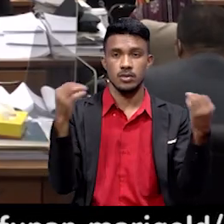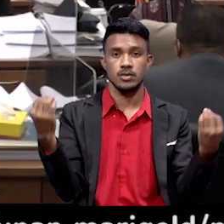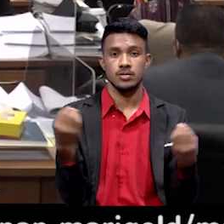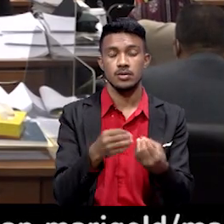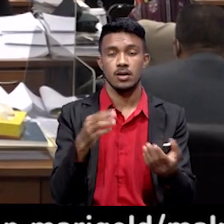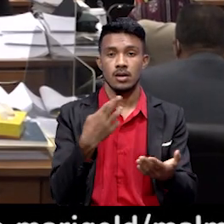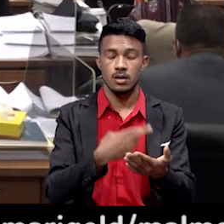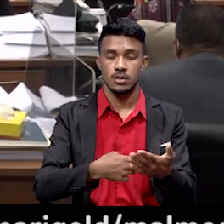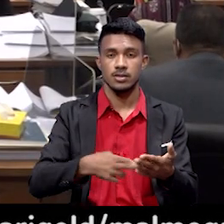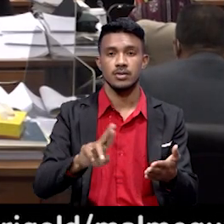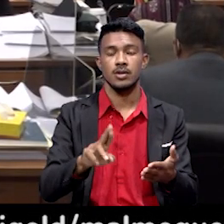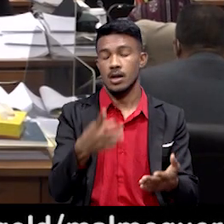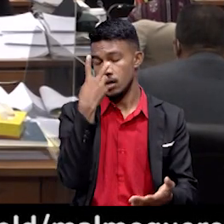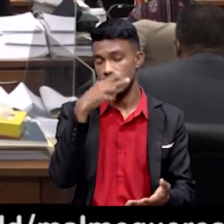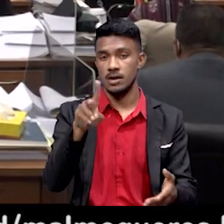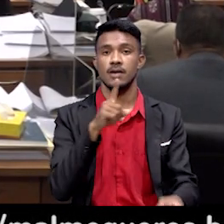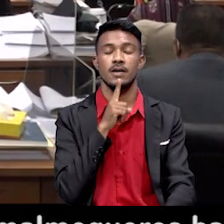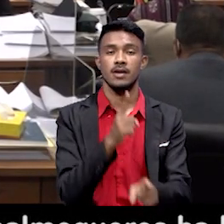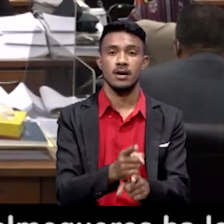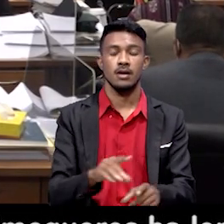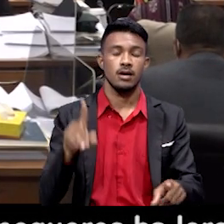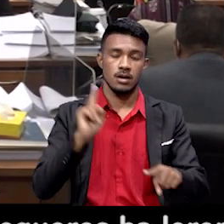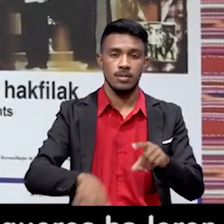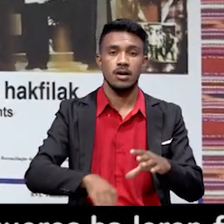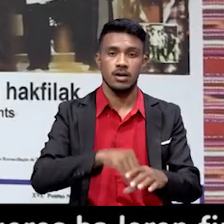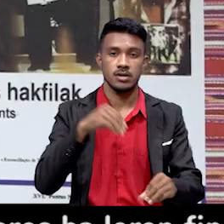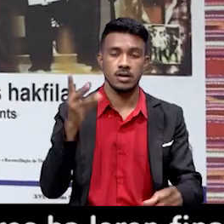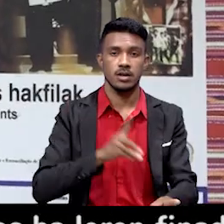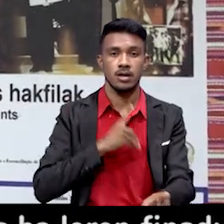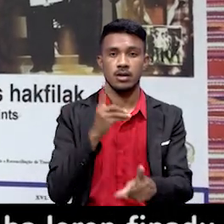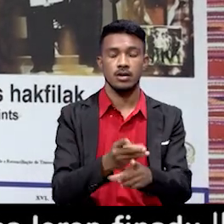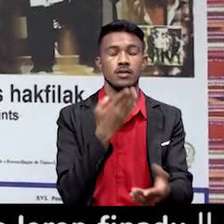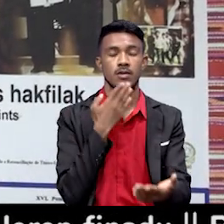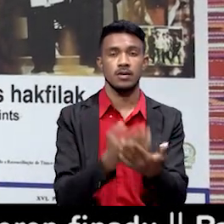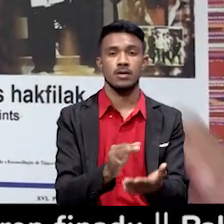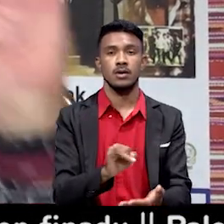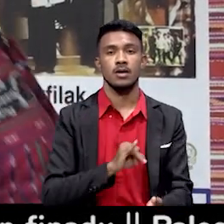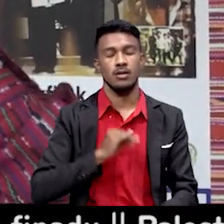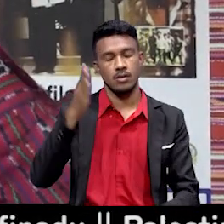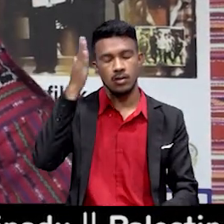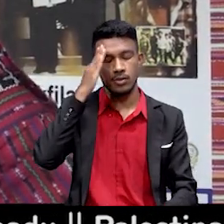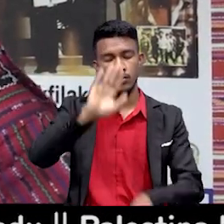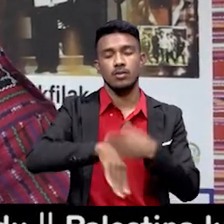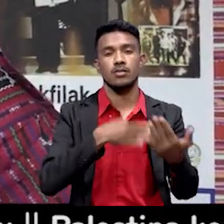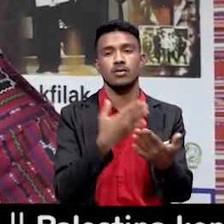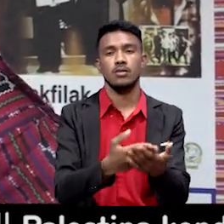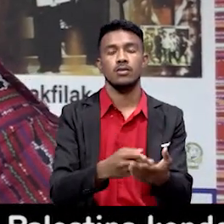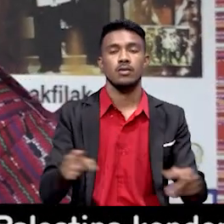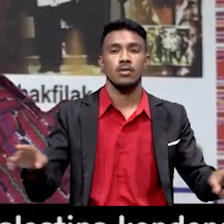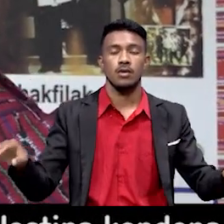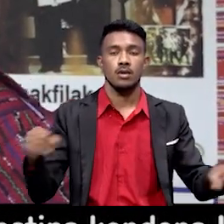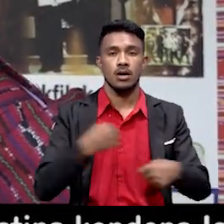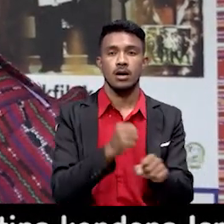nebe dia kliu atu la bele hasai emene direitu at kerido. Hau hanoi buat ototu et halo nuda